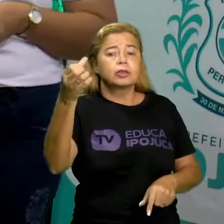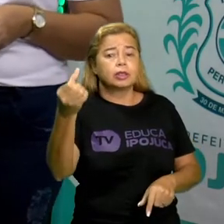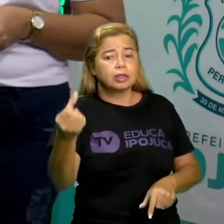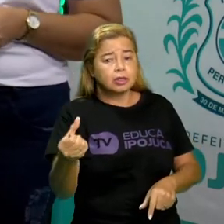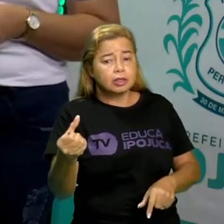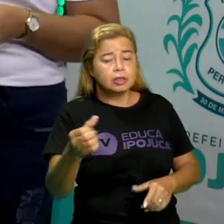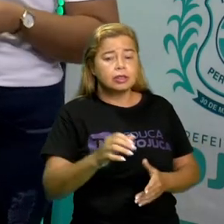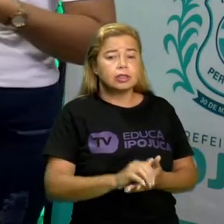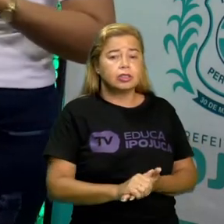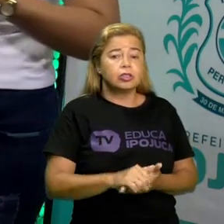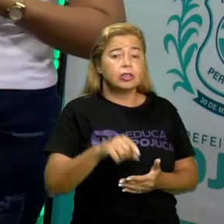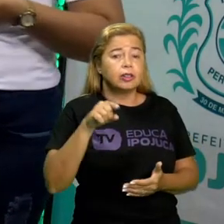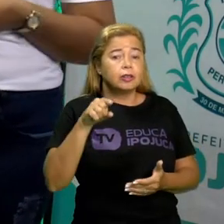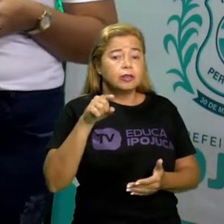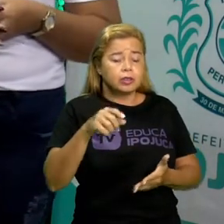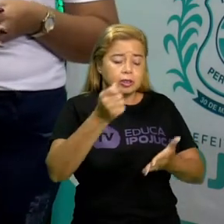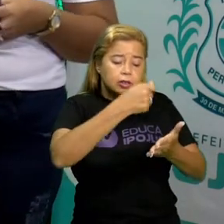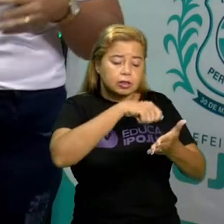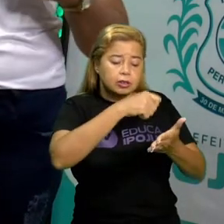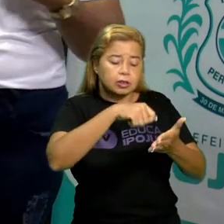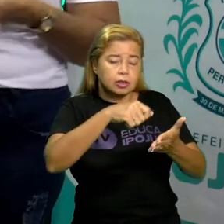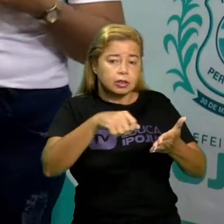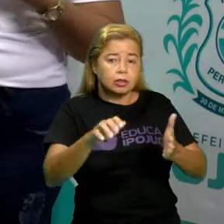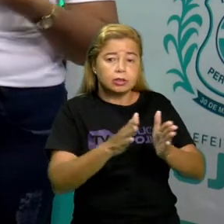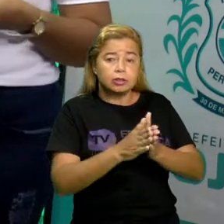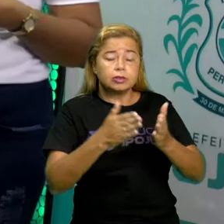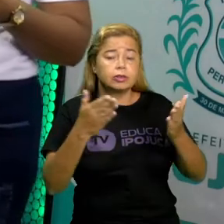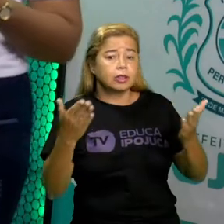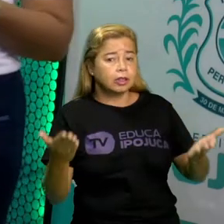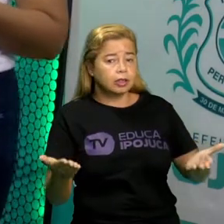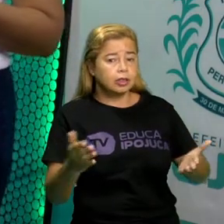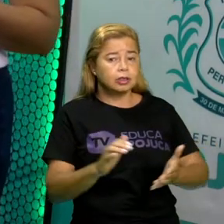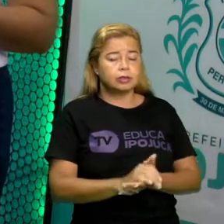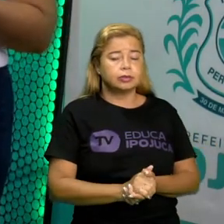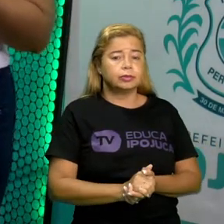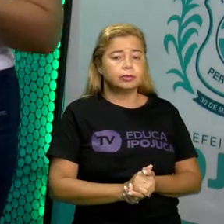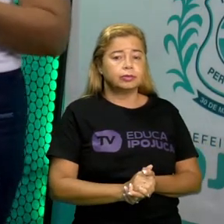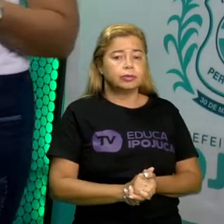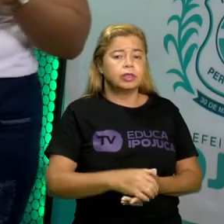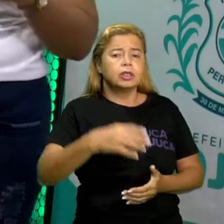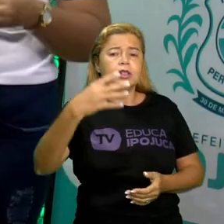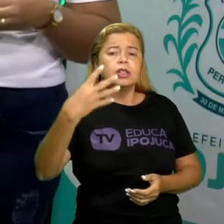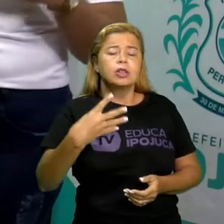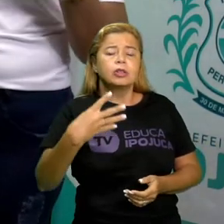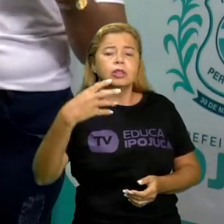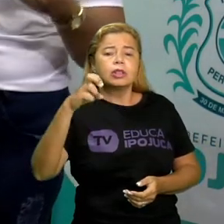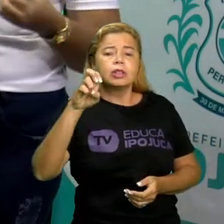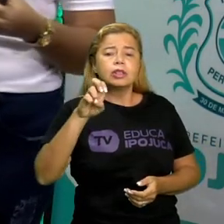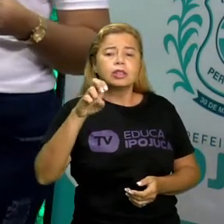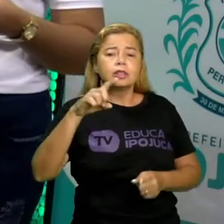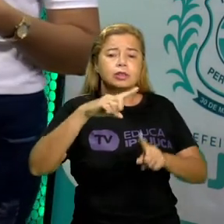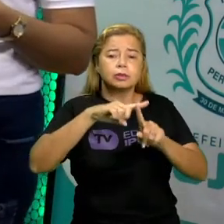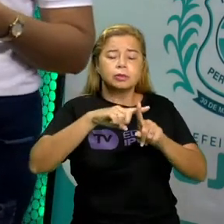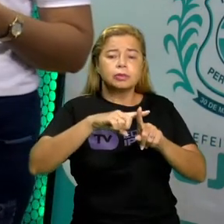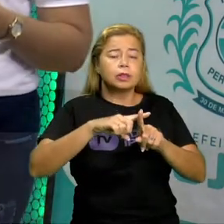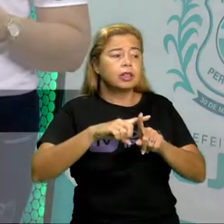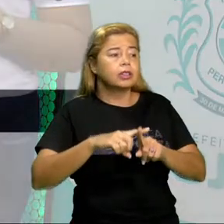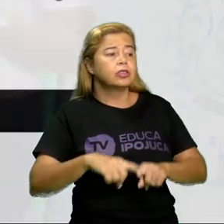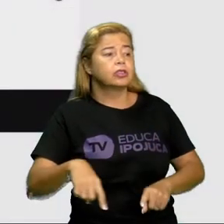vocês pensar. Anotem aí no caderno de vocês. Quanto é 45 mais 66?